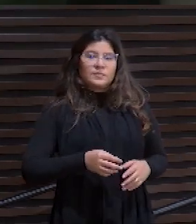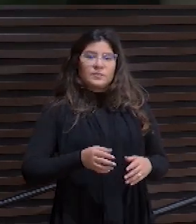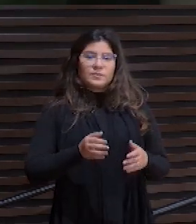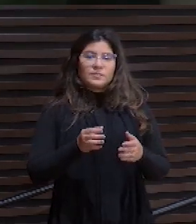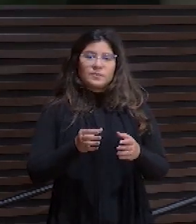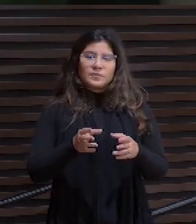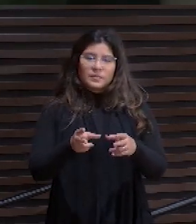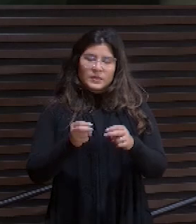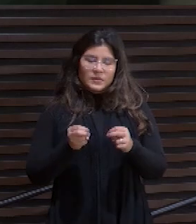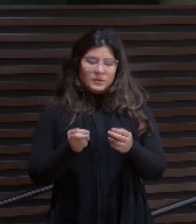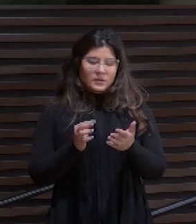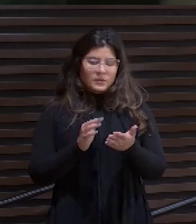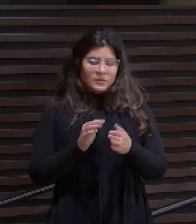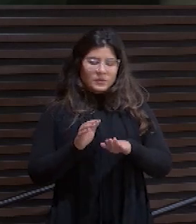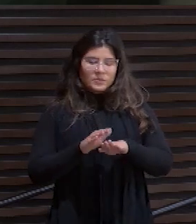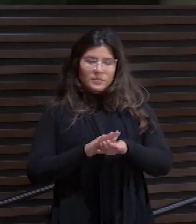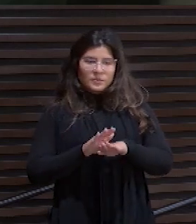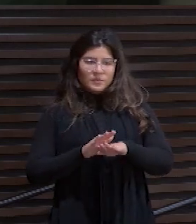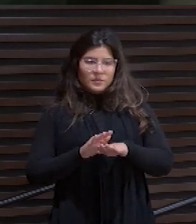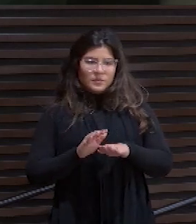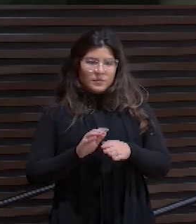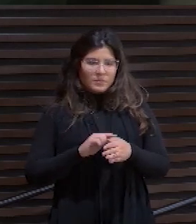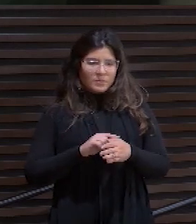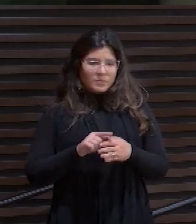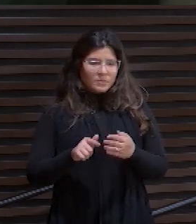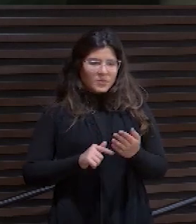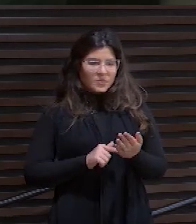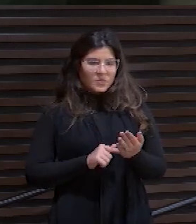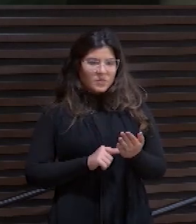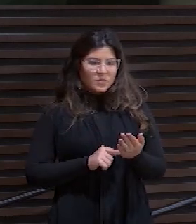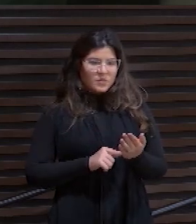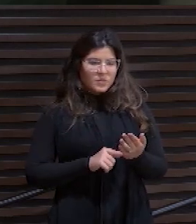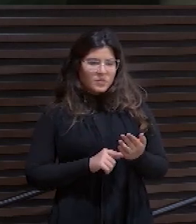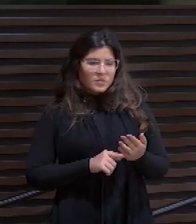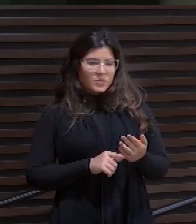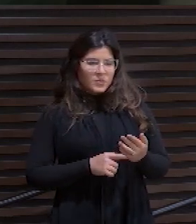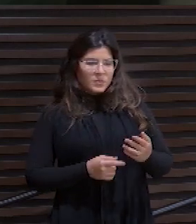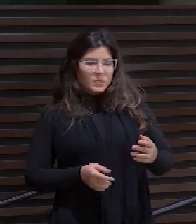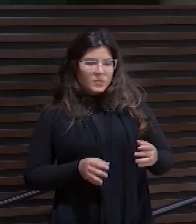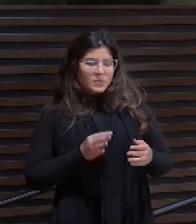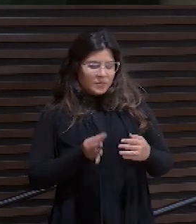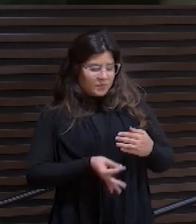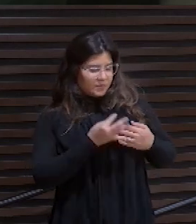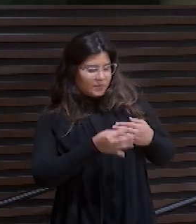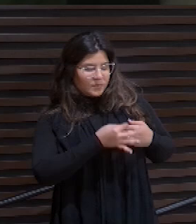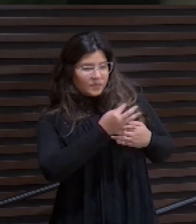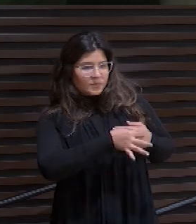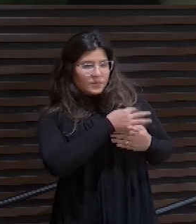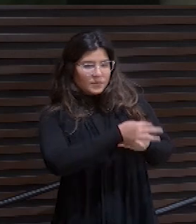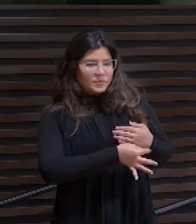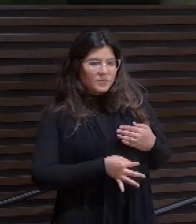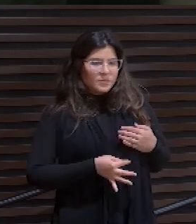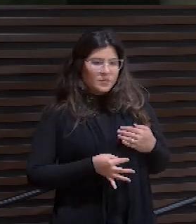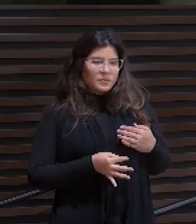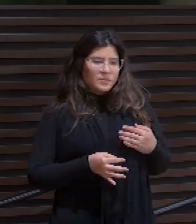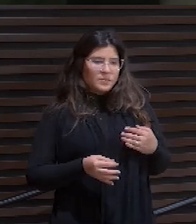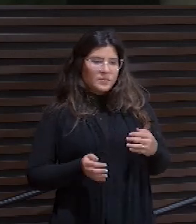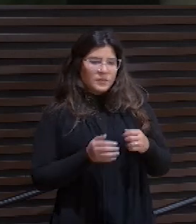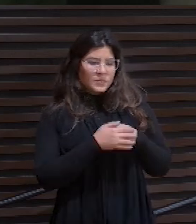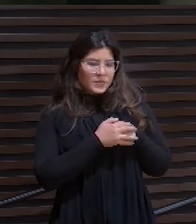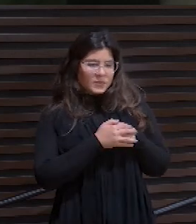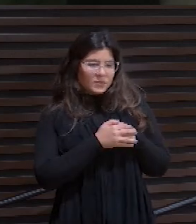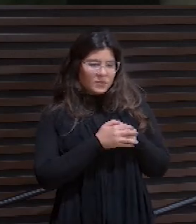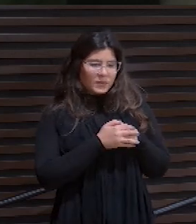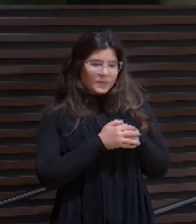uma roupa, ocultando um rasgo, ocultando um buraco, um rombo. Quando nós